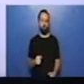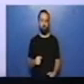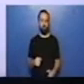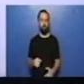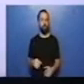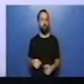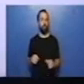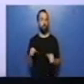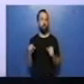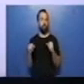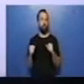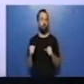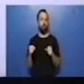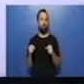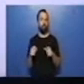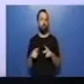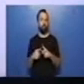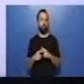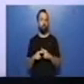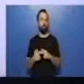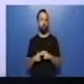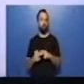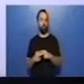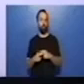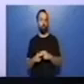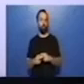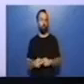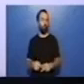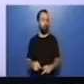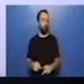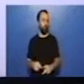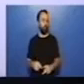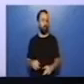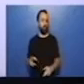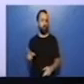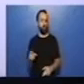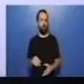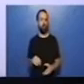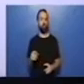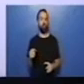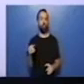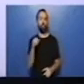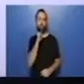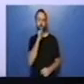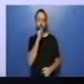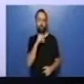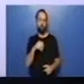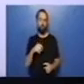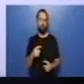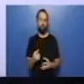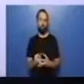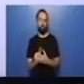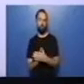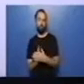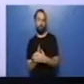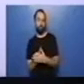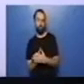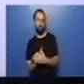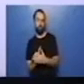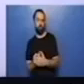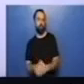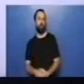motor elétrico que faz girar. Na nossa casa nós temos, que é o liquidificador, batedeira, só que são motores